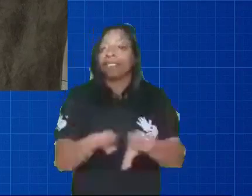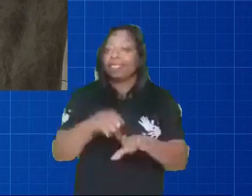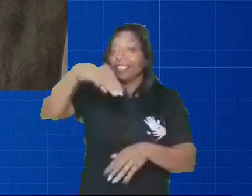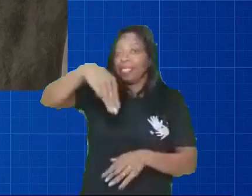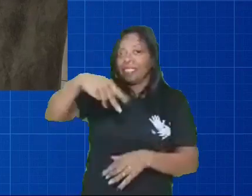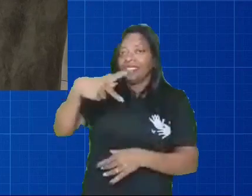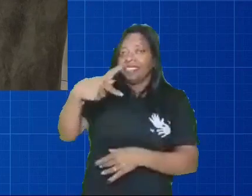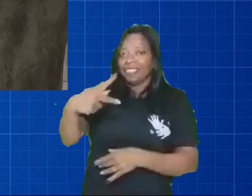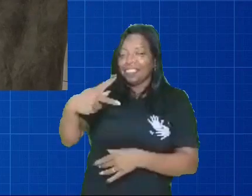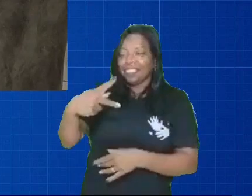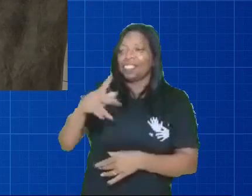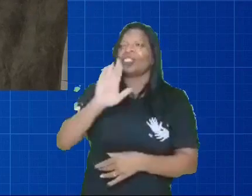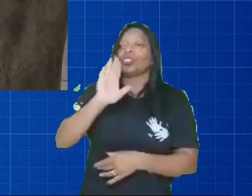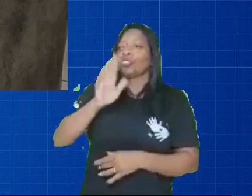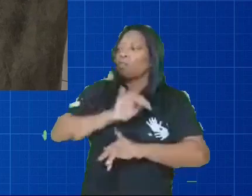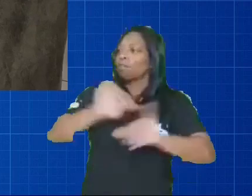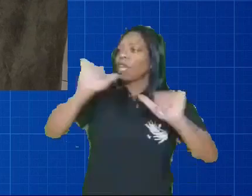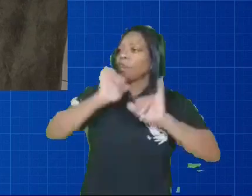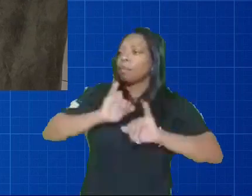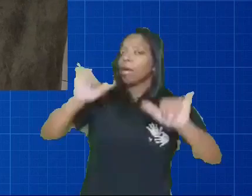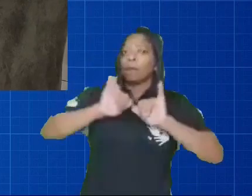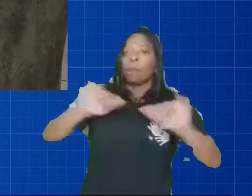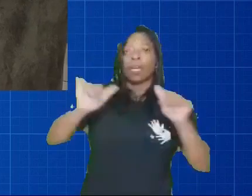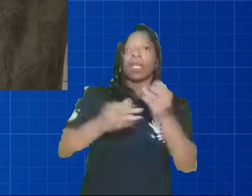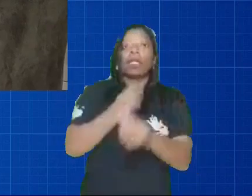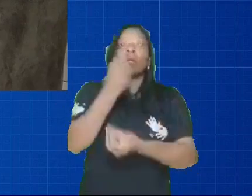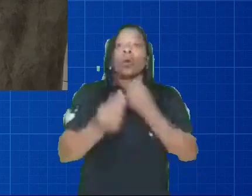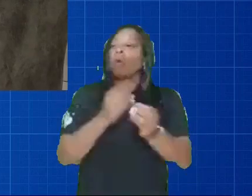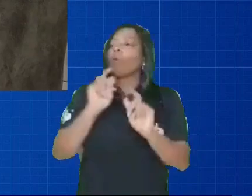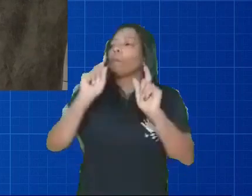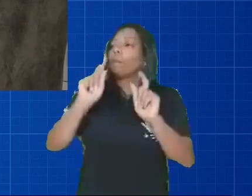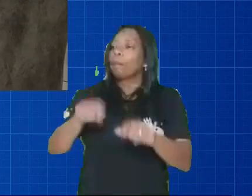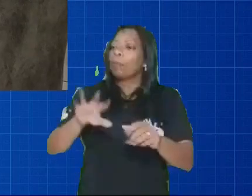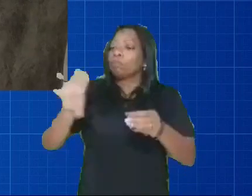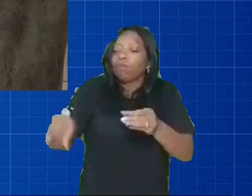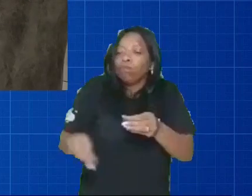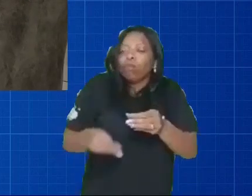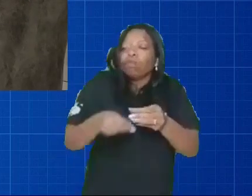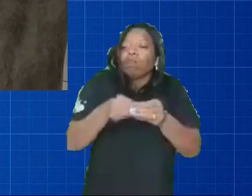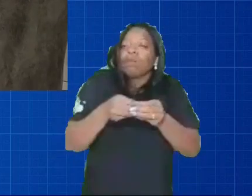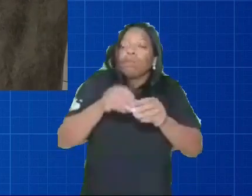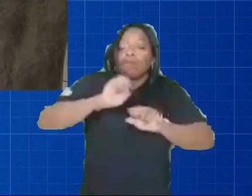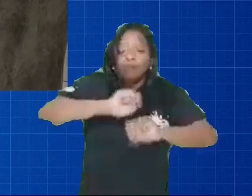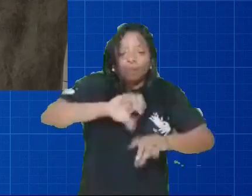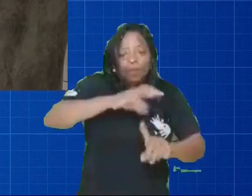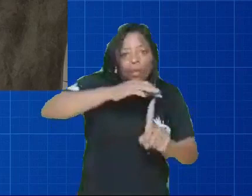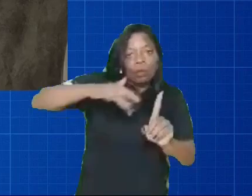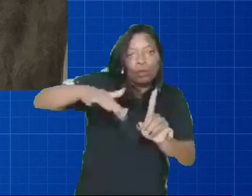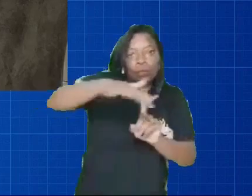né, solicitando e recomendando ao Estado a inclusão, né, da educação ambiental nos seus planos setoriais,